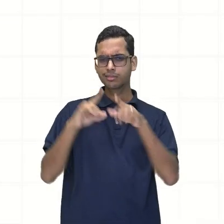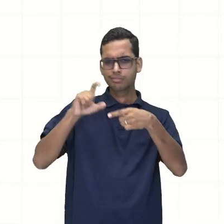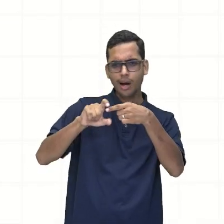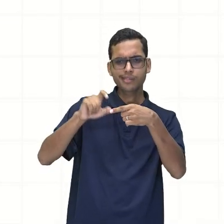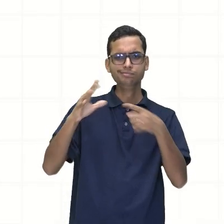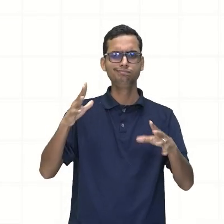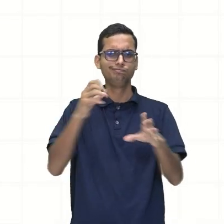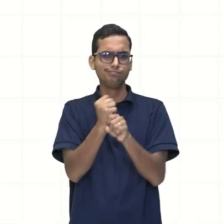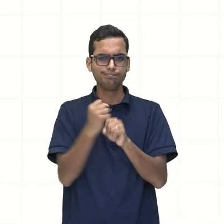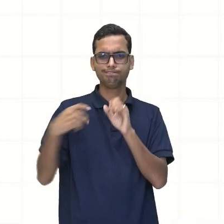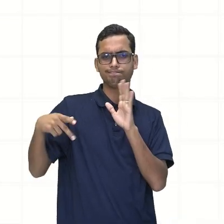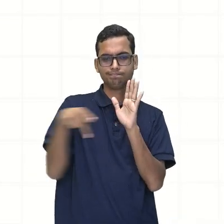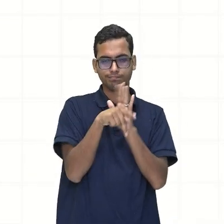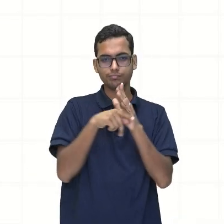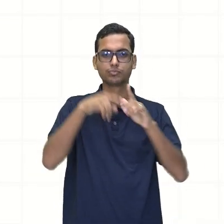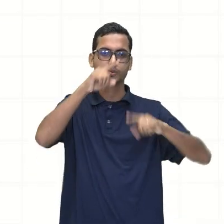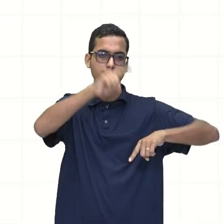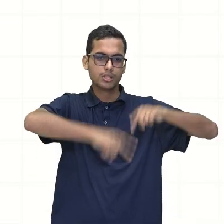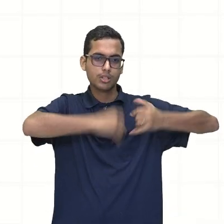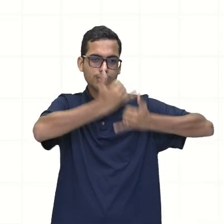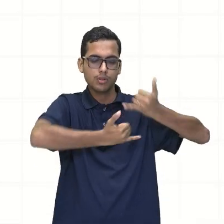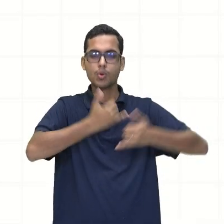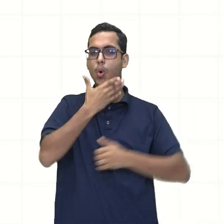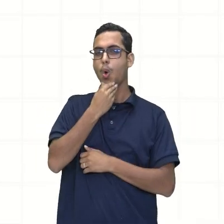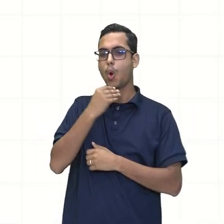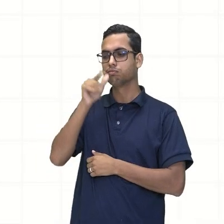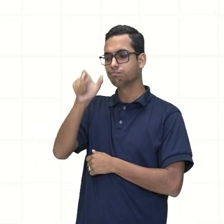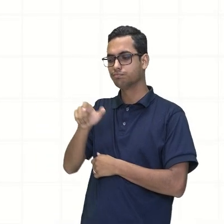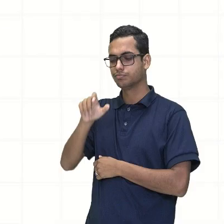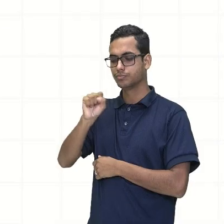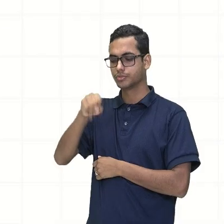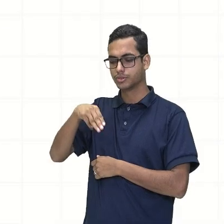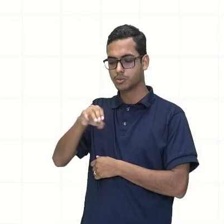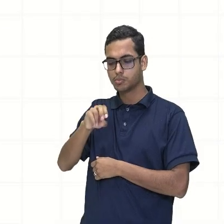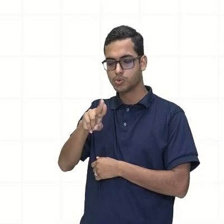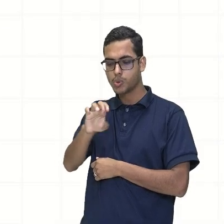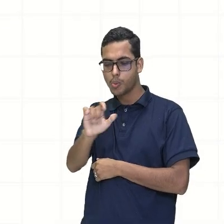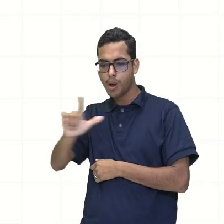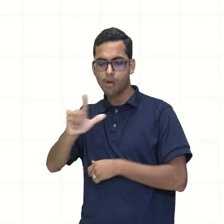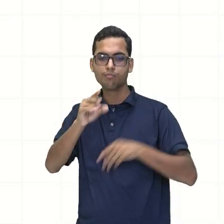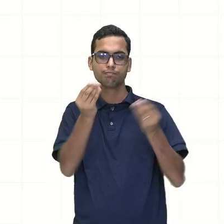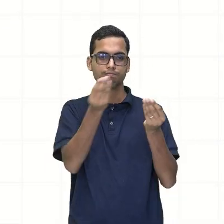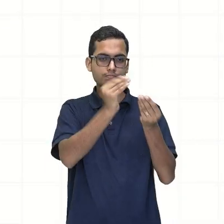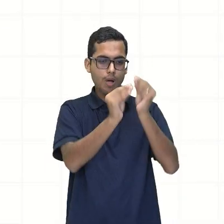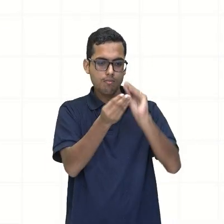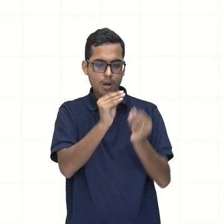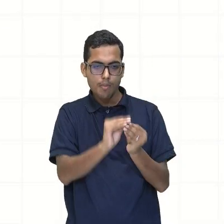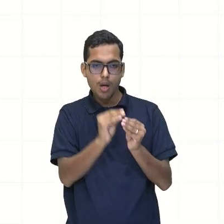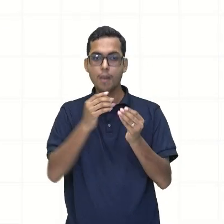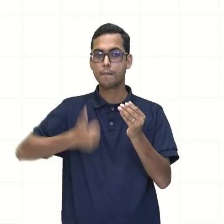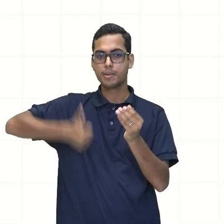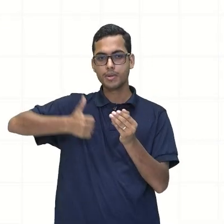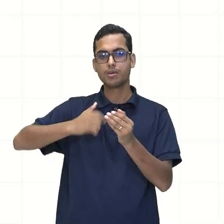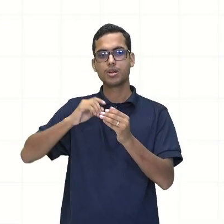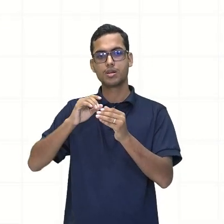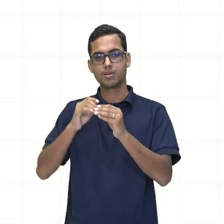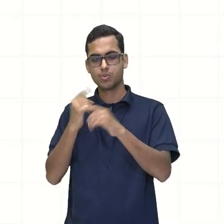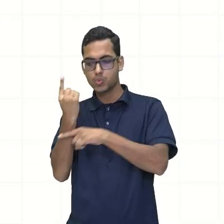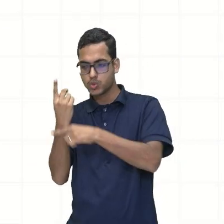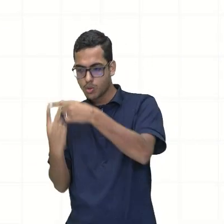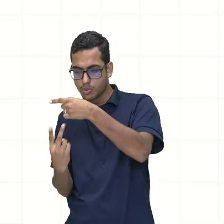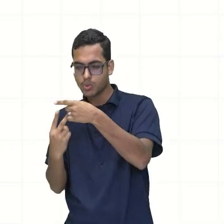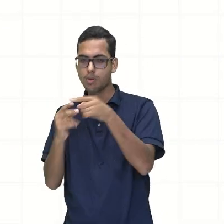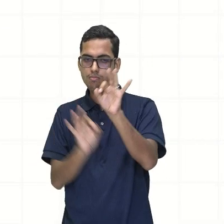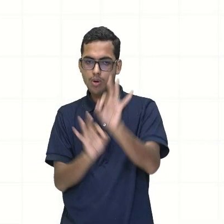do brinquedo que Samuel montou? Então, primeiro ele montou 1/2 e depois ele